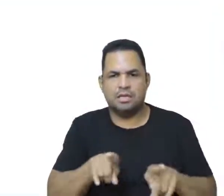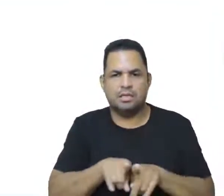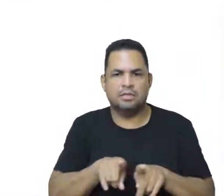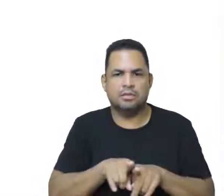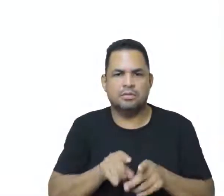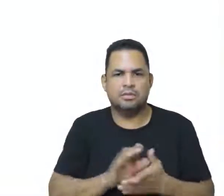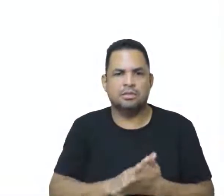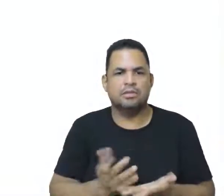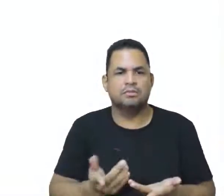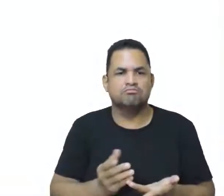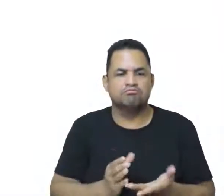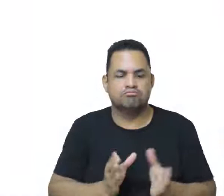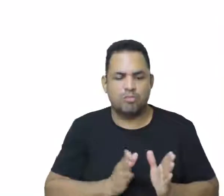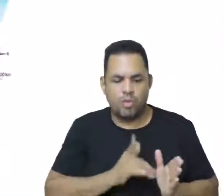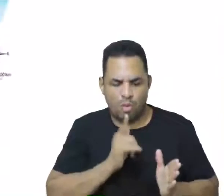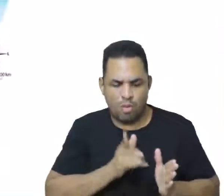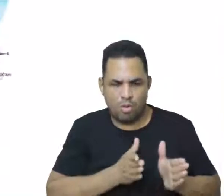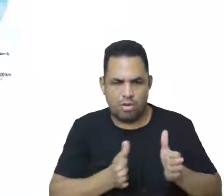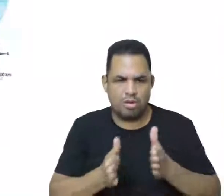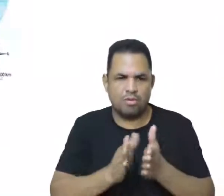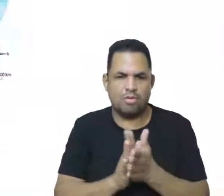Nilo. Ok?